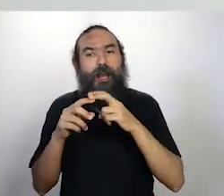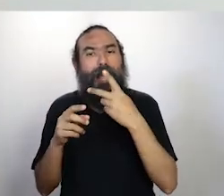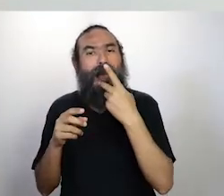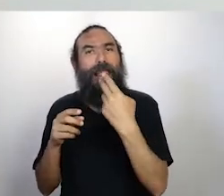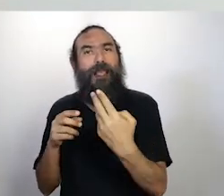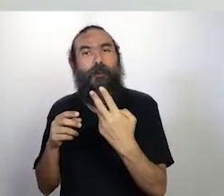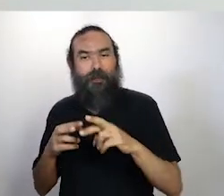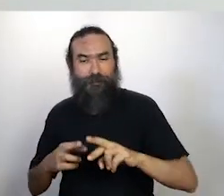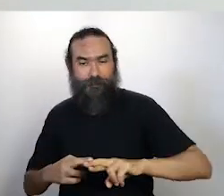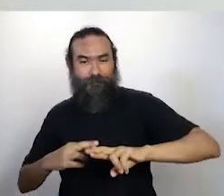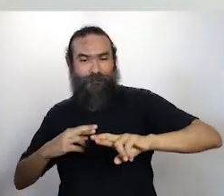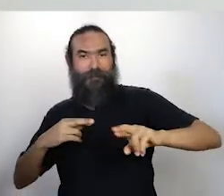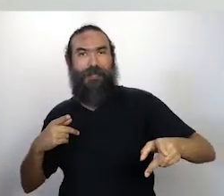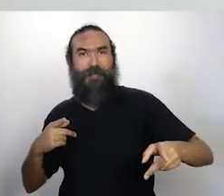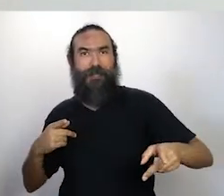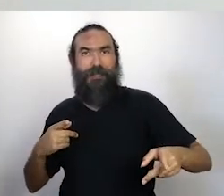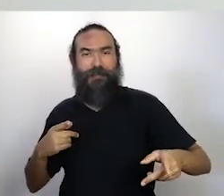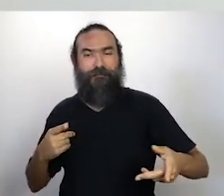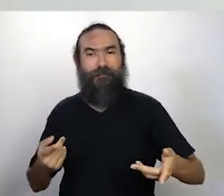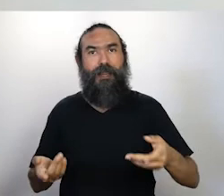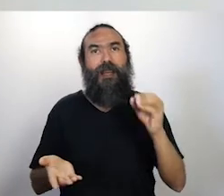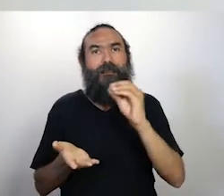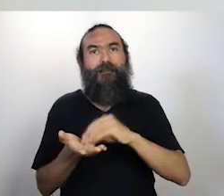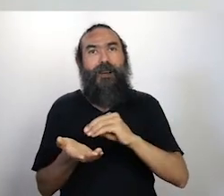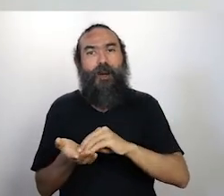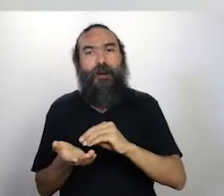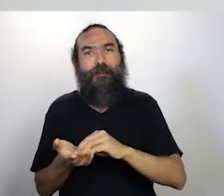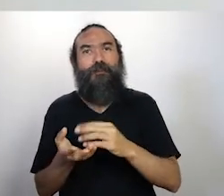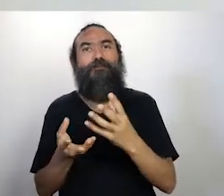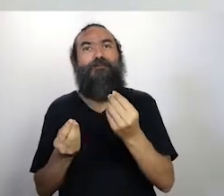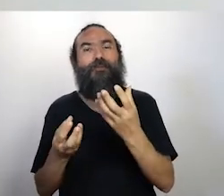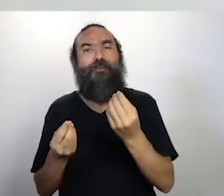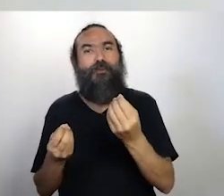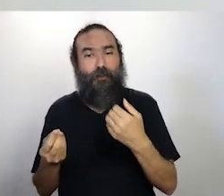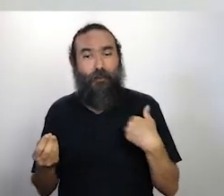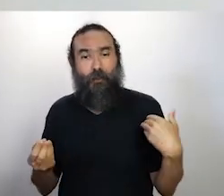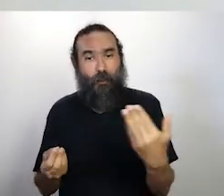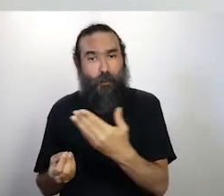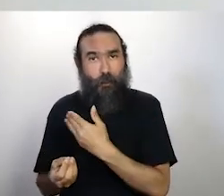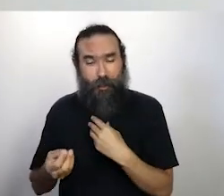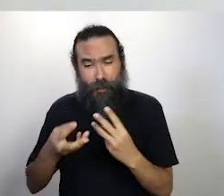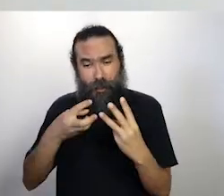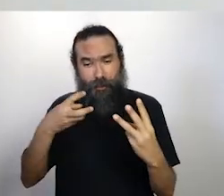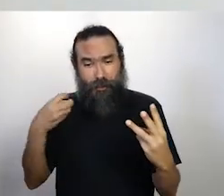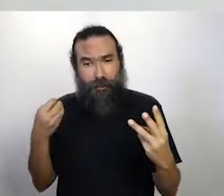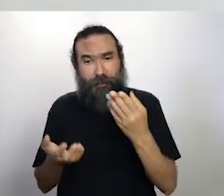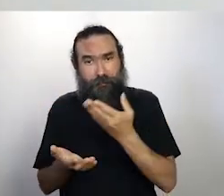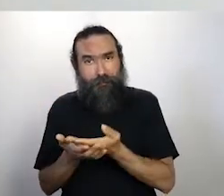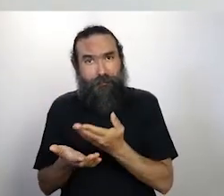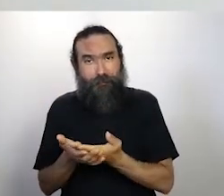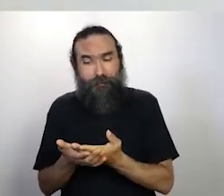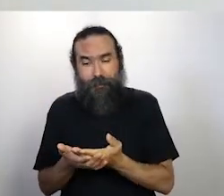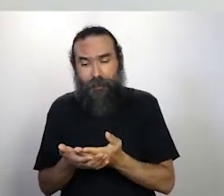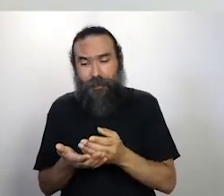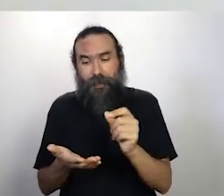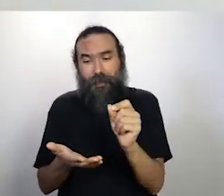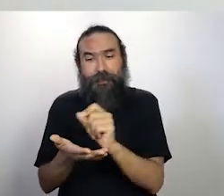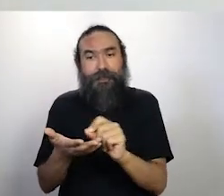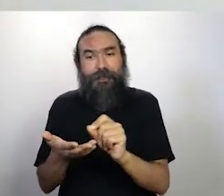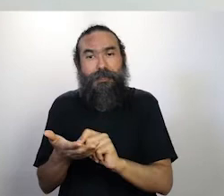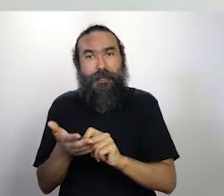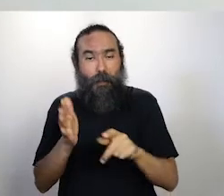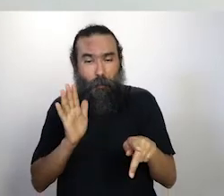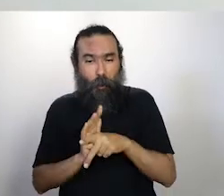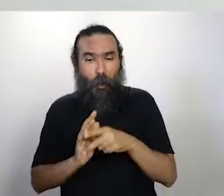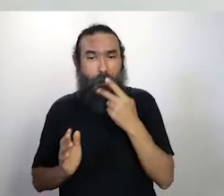é muito aquém ainda do que a educação escolar indígena para nós. E um exemplo disso, né, a própria